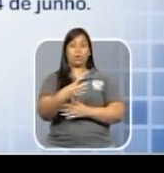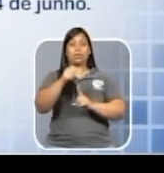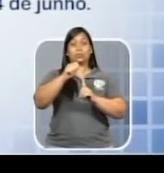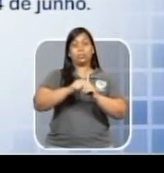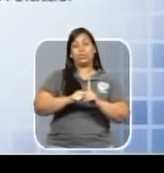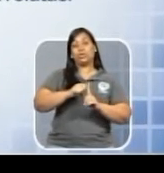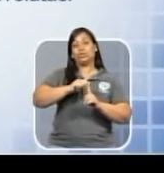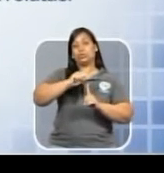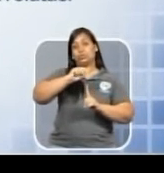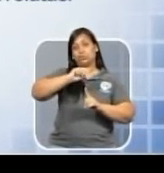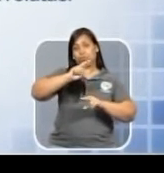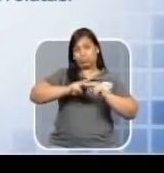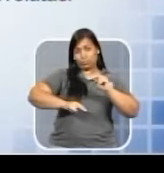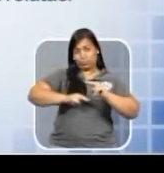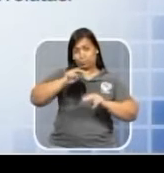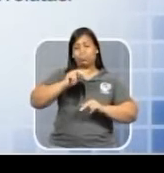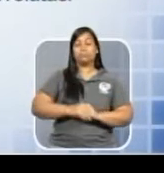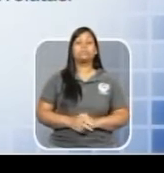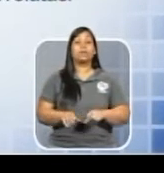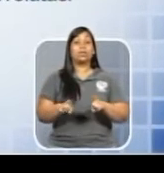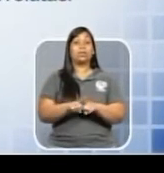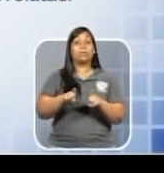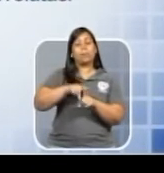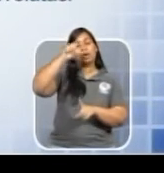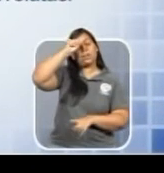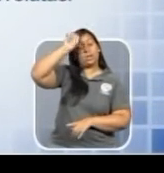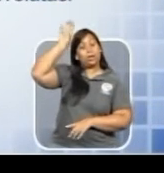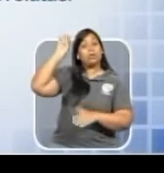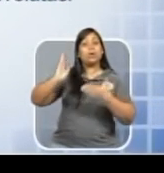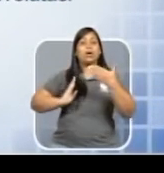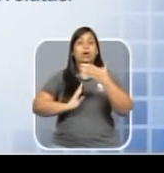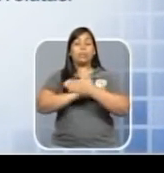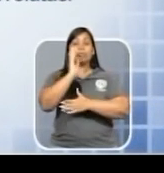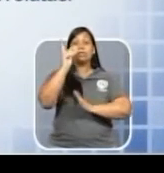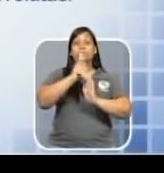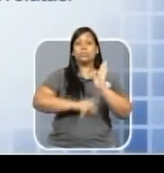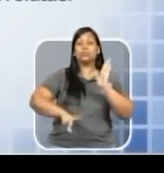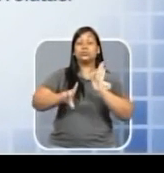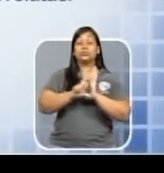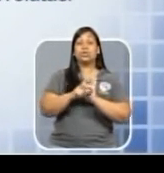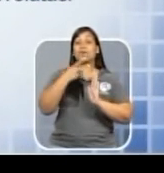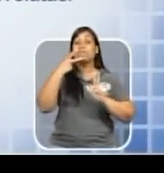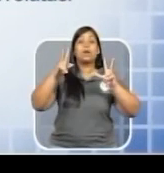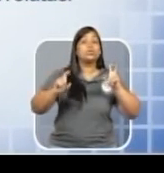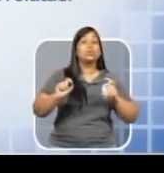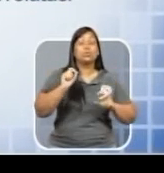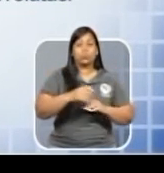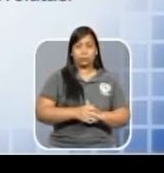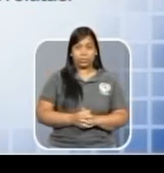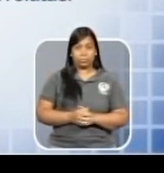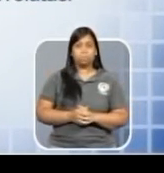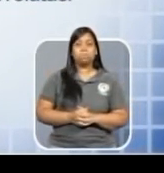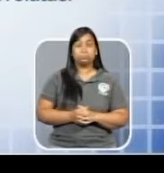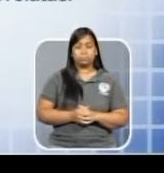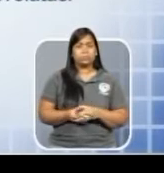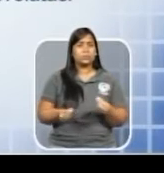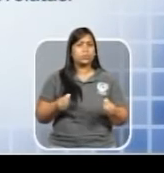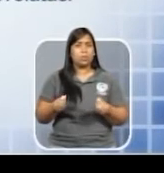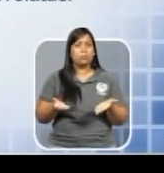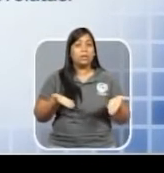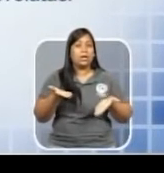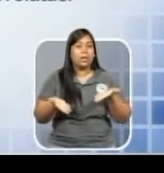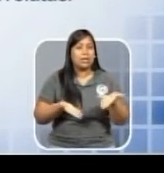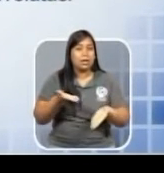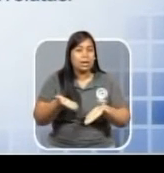de junho. Também de João Paulo Rilo foi aprovado o projeto que dispõe sobre condições para o